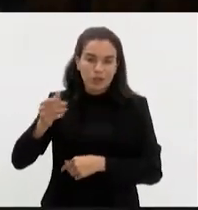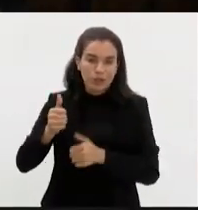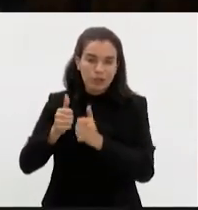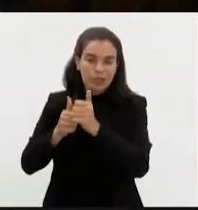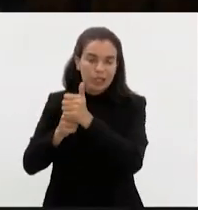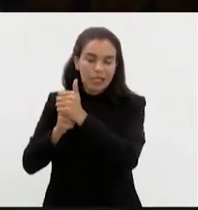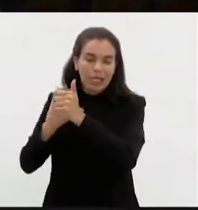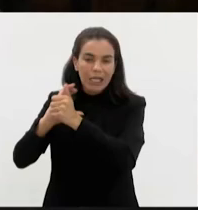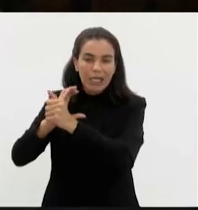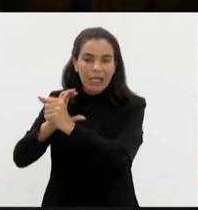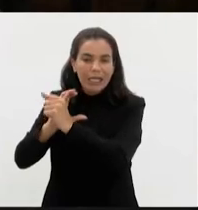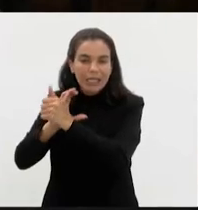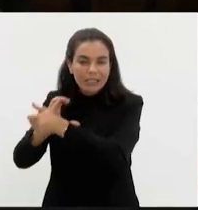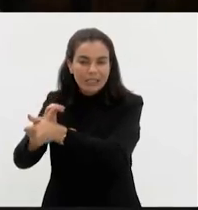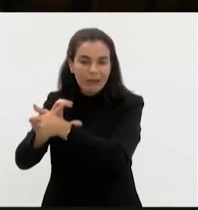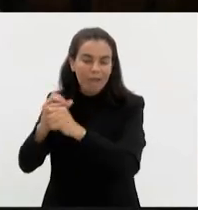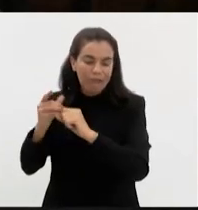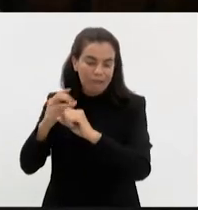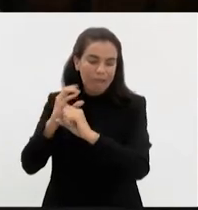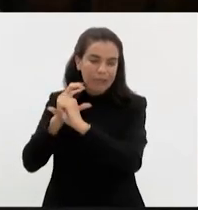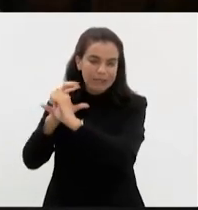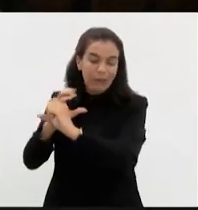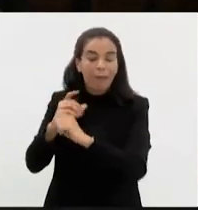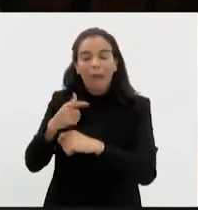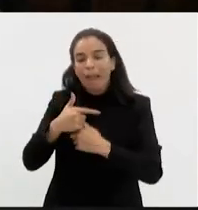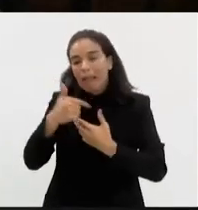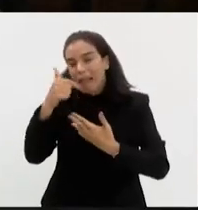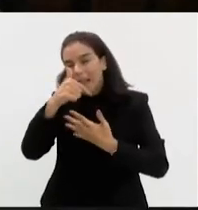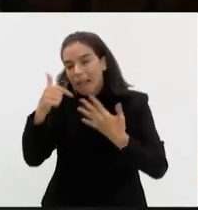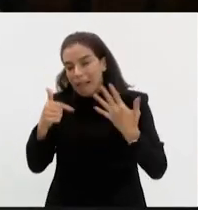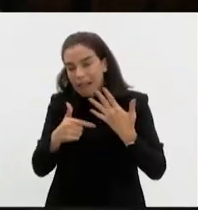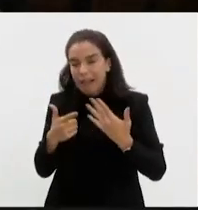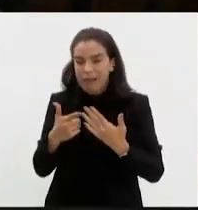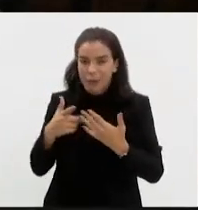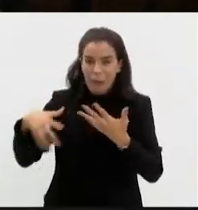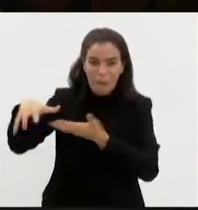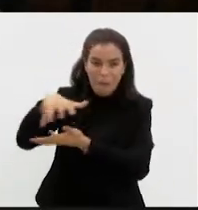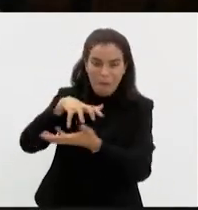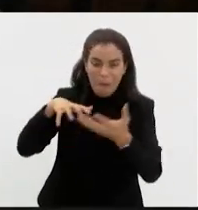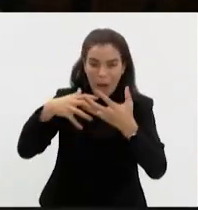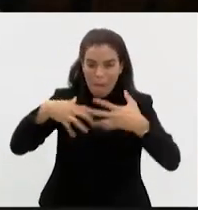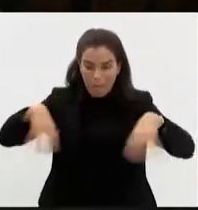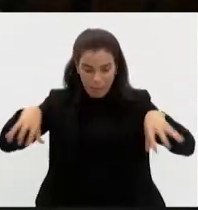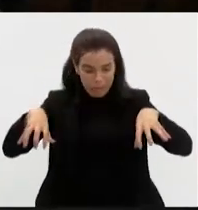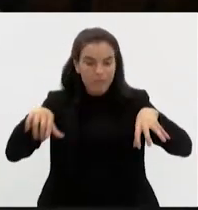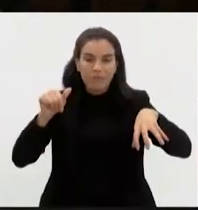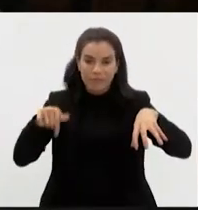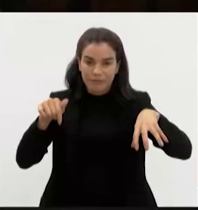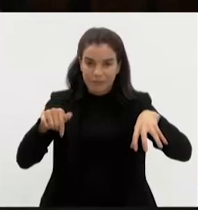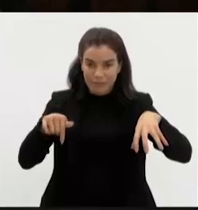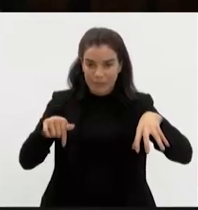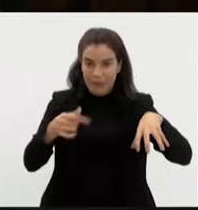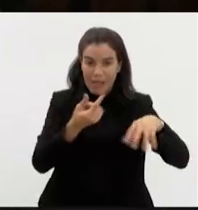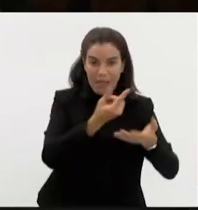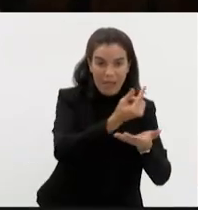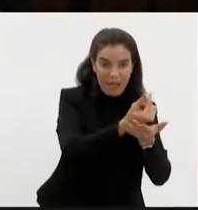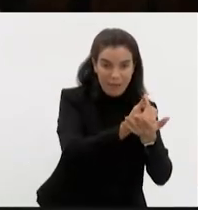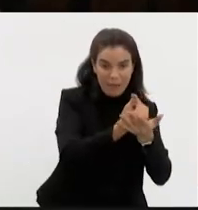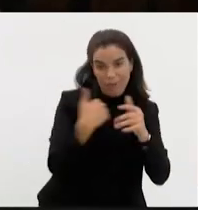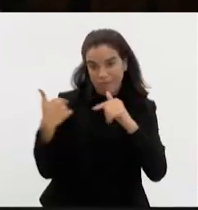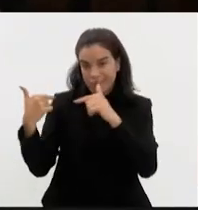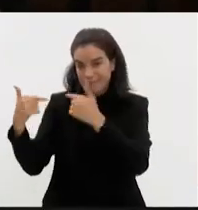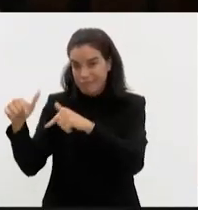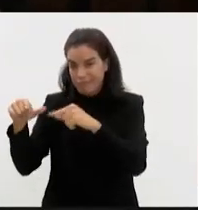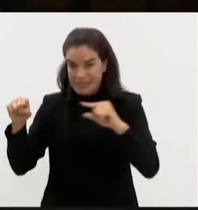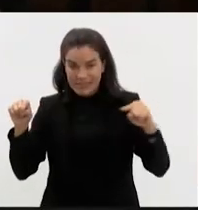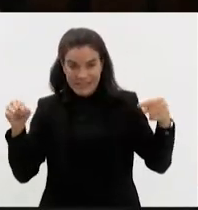Democratas em alguns lugares então havia um conflito em torno da de grande divisão da tensão capital trabalho hoje o